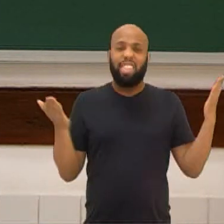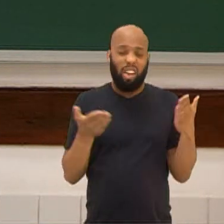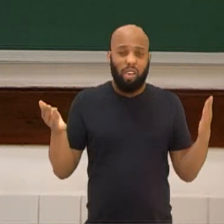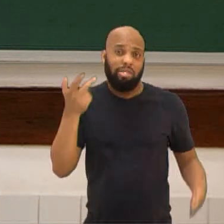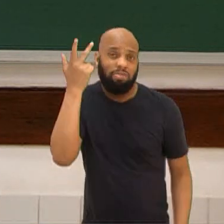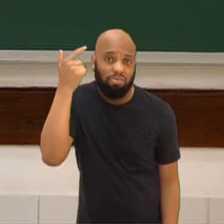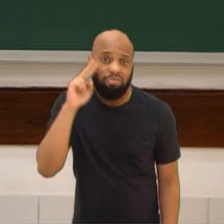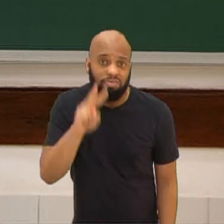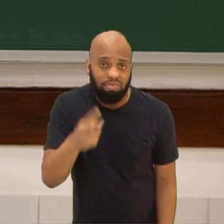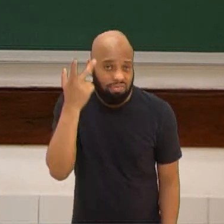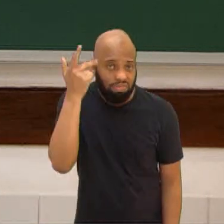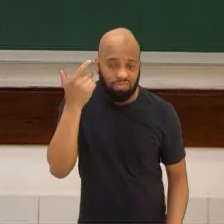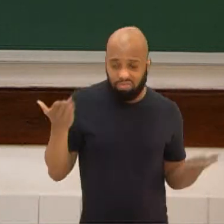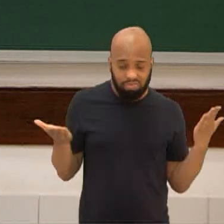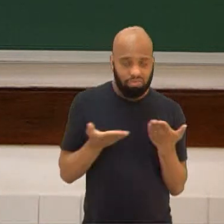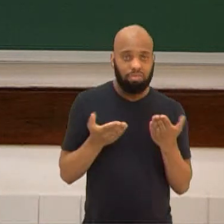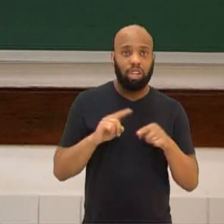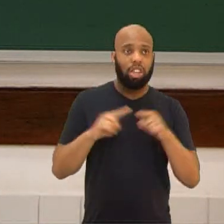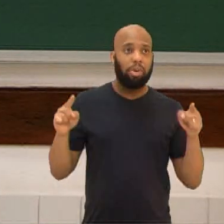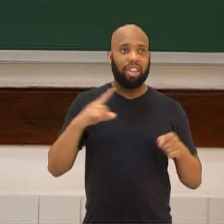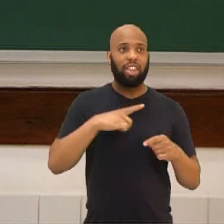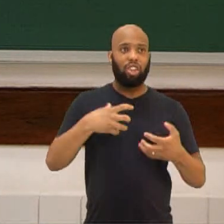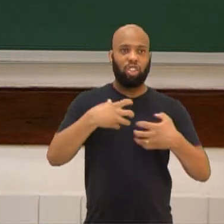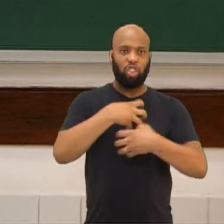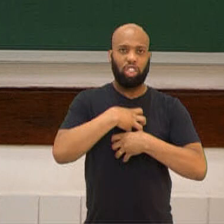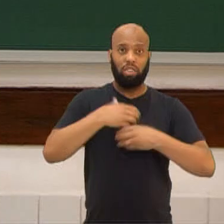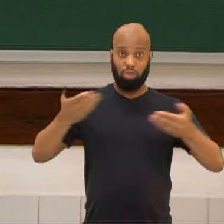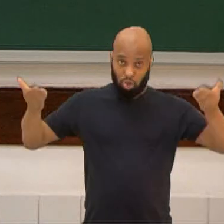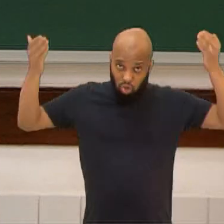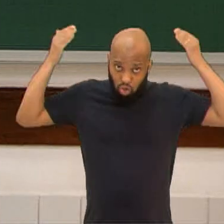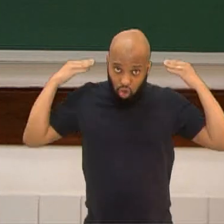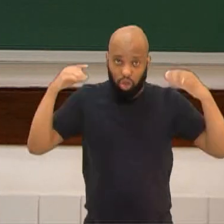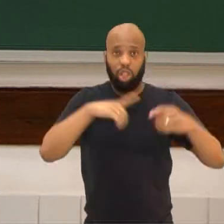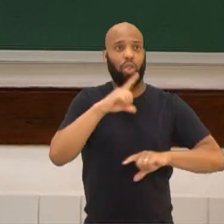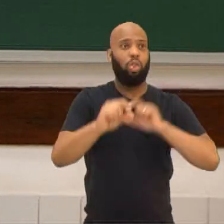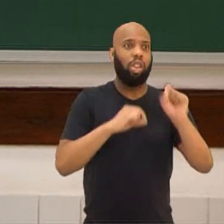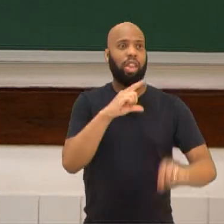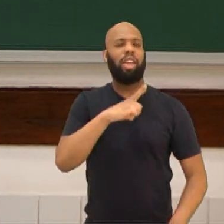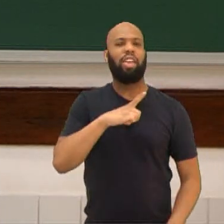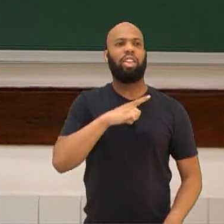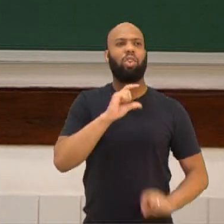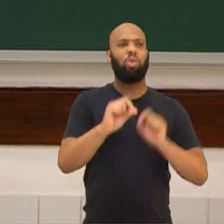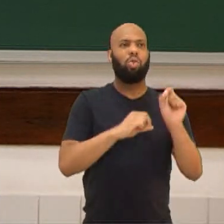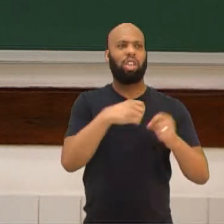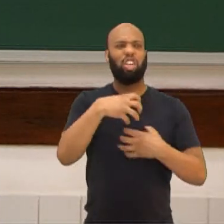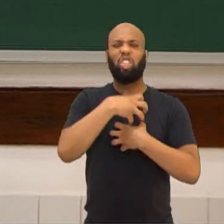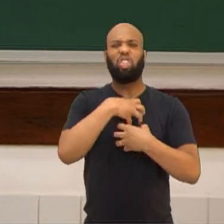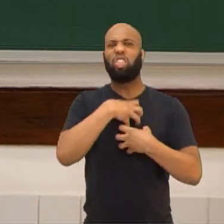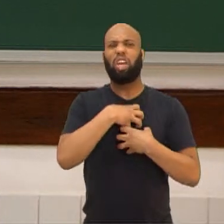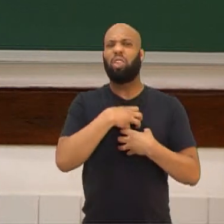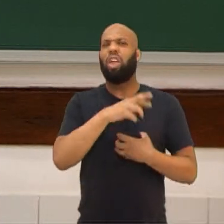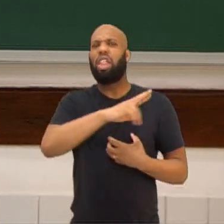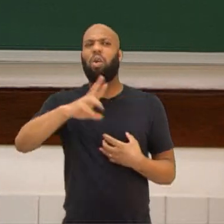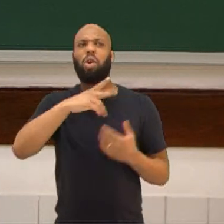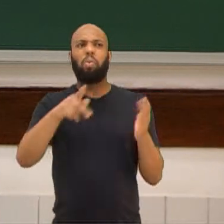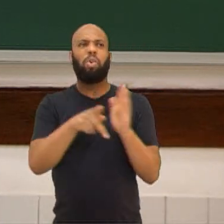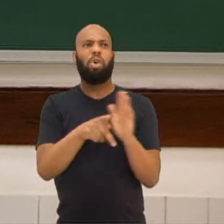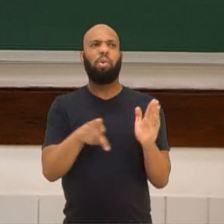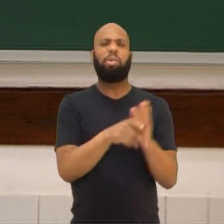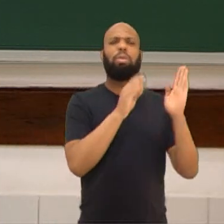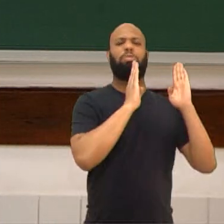naquela época. Mas se vocês verem até o fundo, ele é todo... ele é mais solto, ele não tem mais aquela